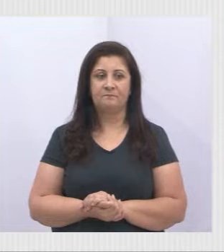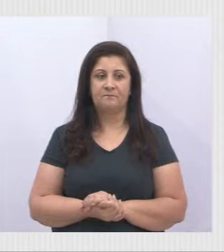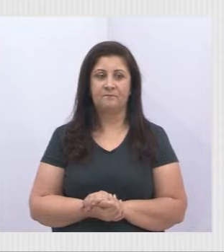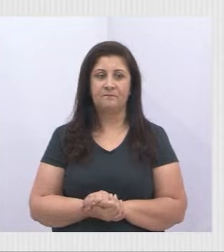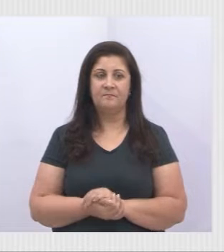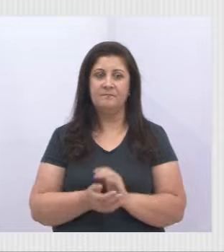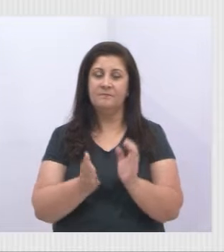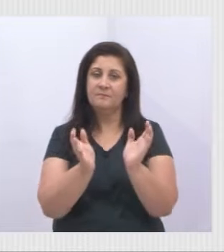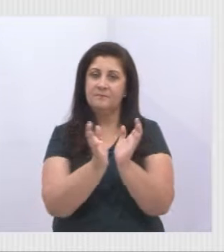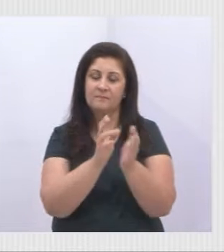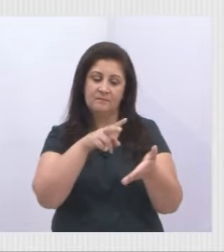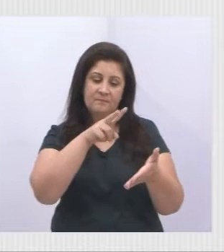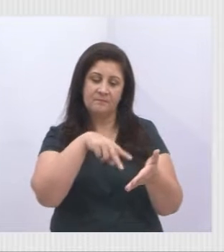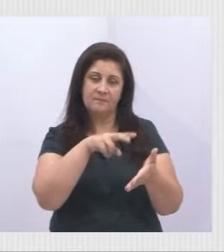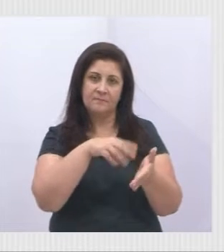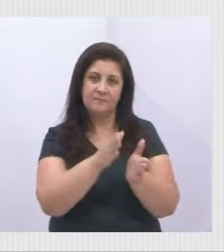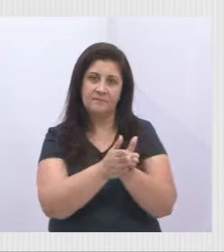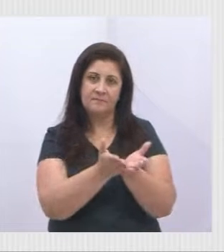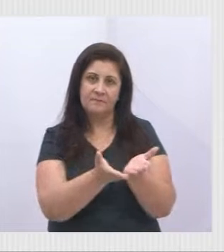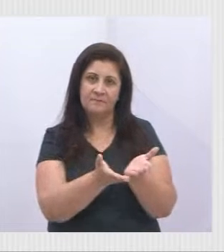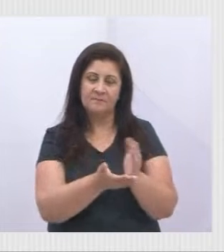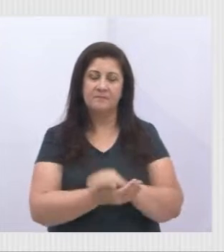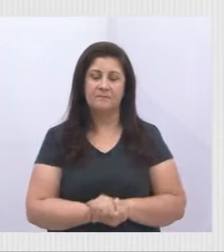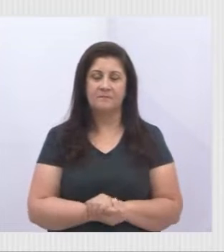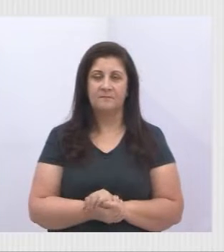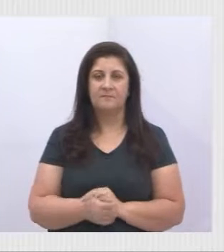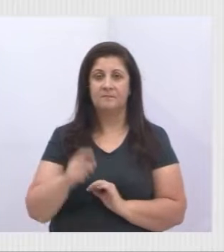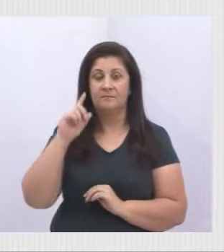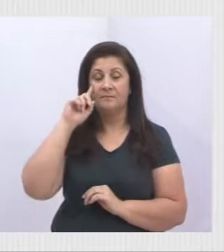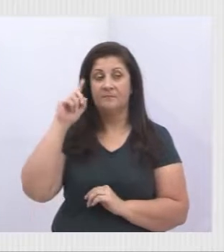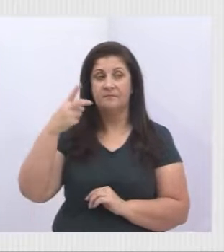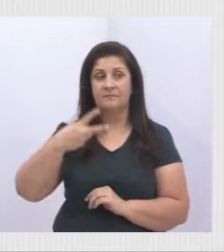bairro Pagador de Andrade, no dia